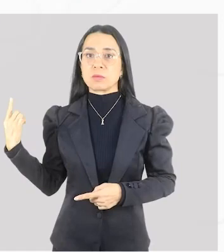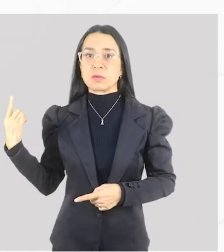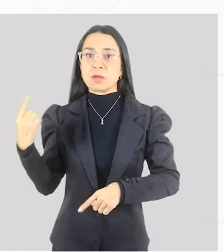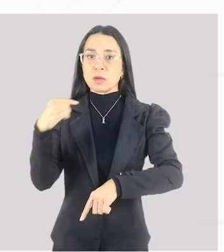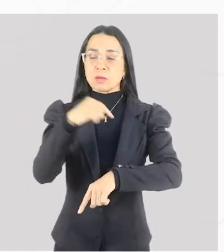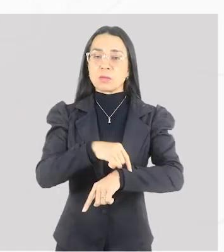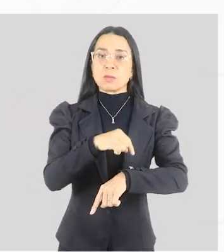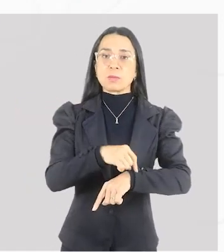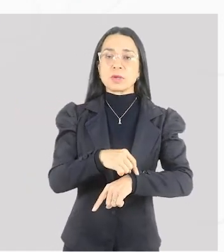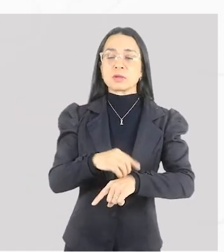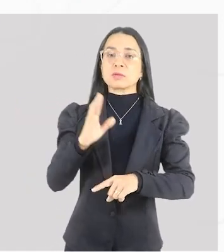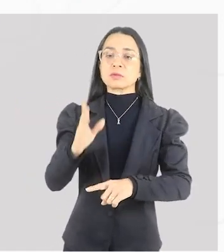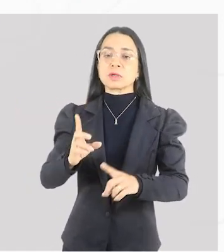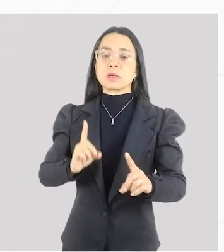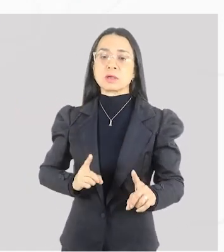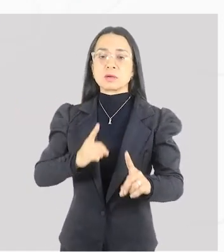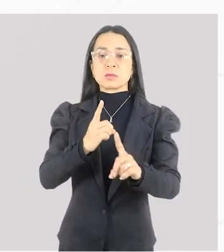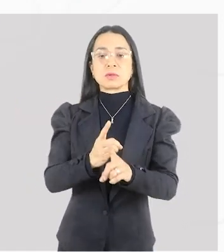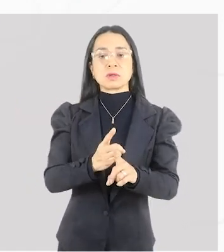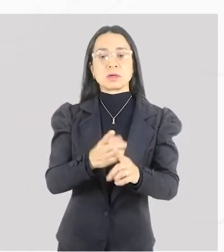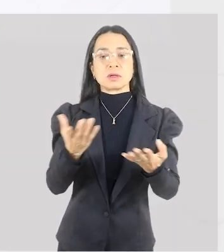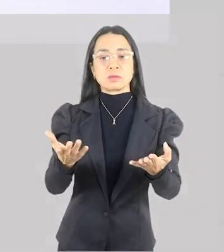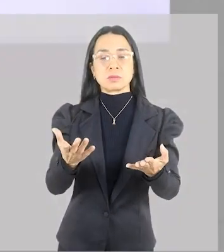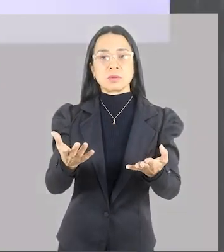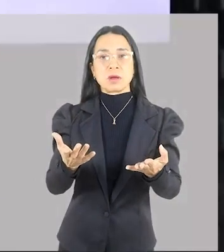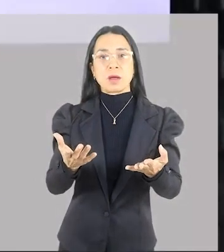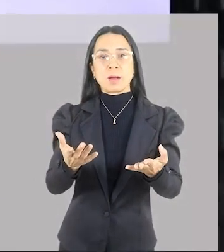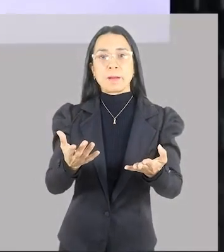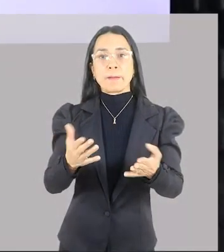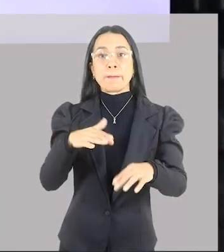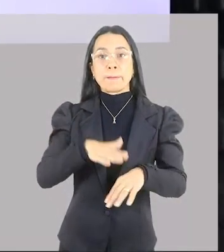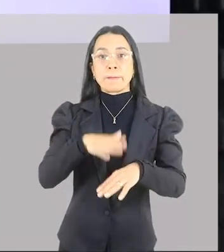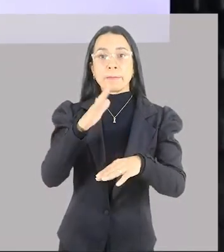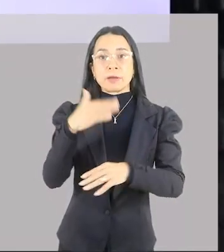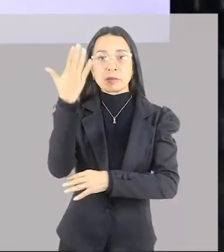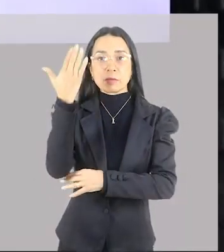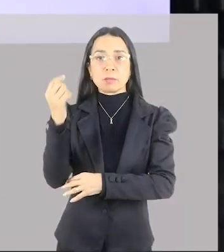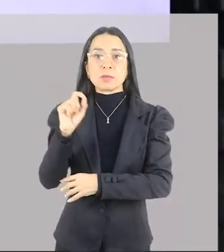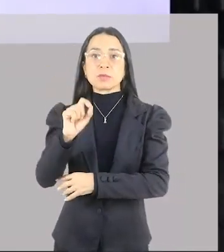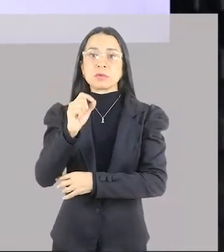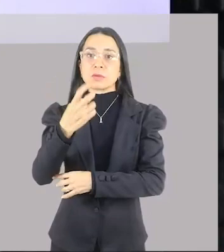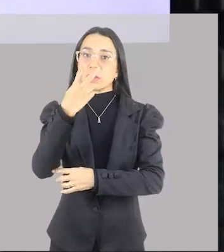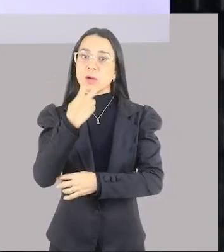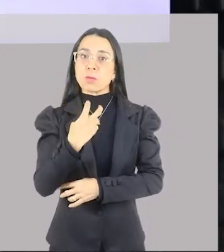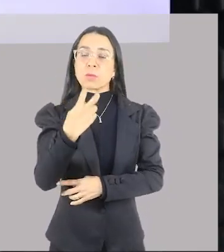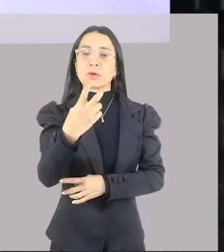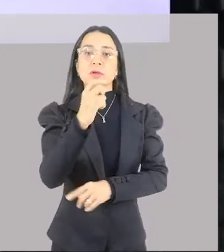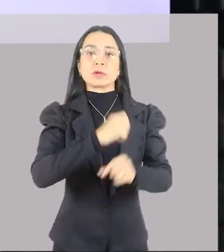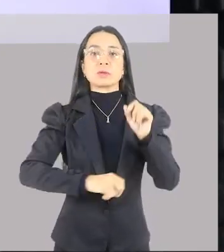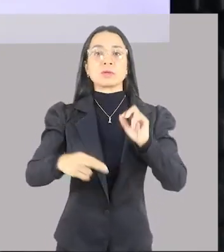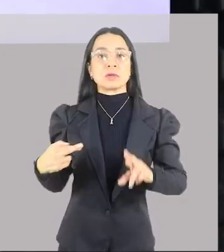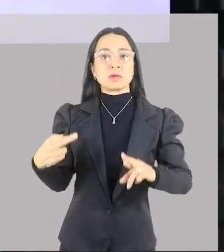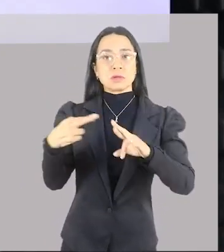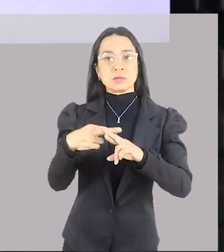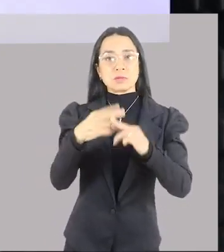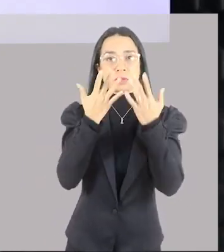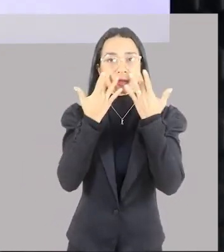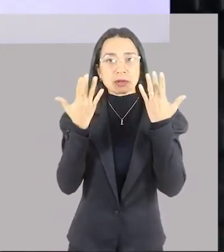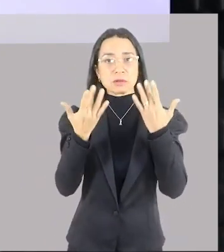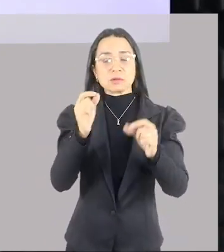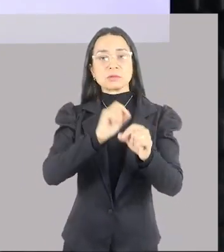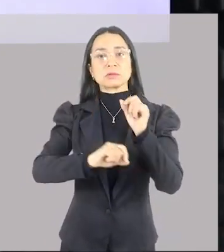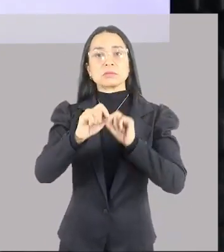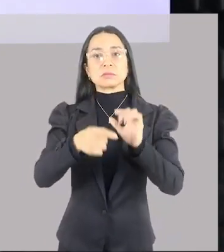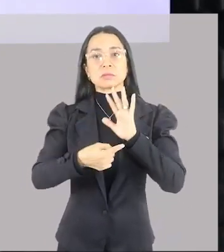Por exemplo, uma das mais famosas que nós temos aqui é o Grito. São referências artísticas que mostram uma forma